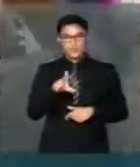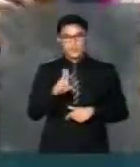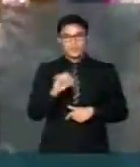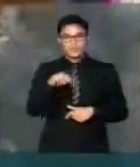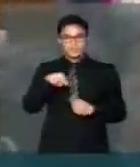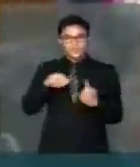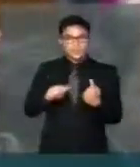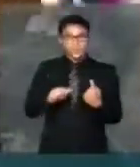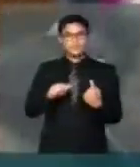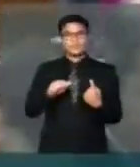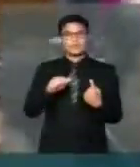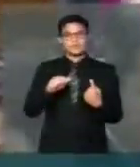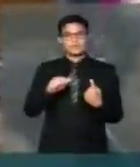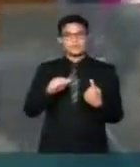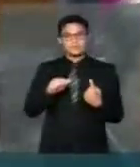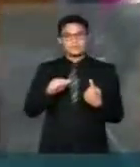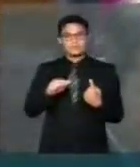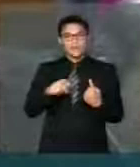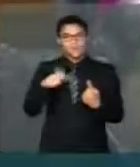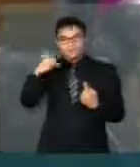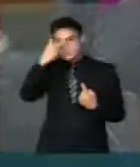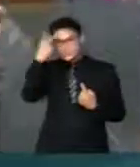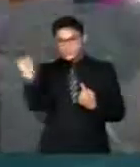Helena, Plínio de Arruda nos debates.